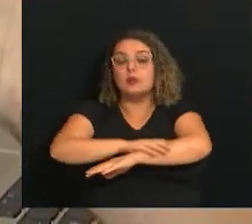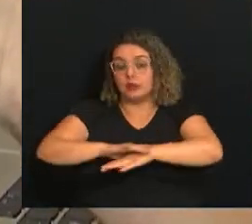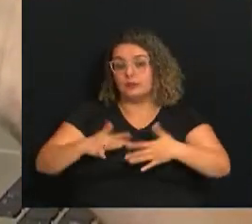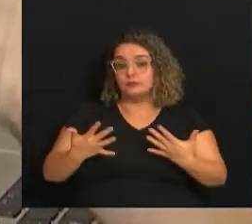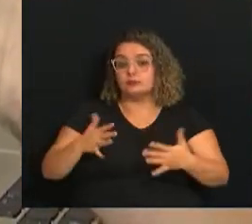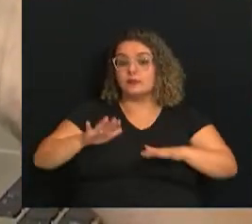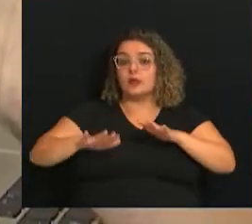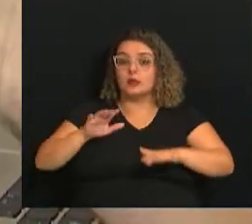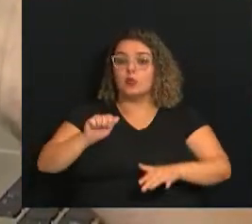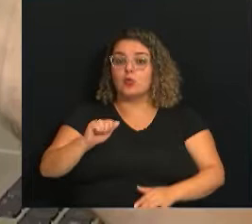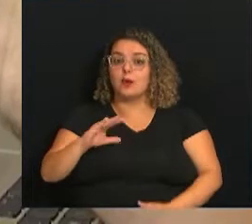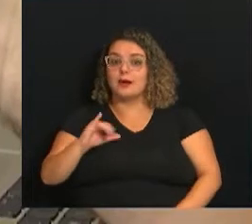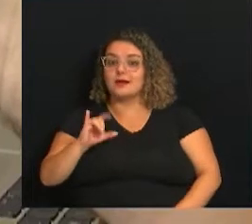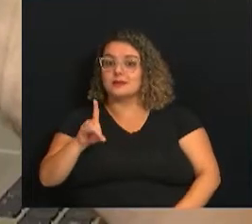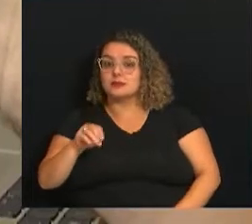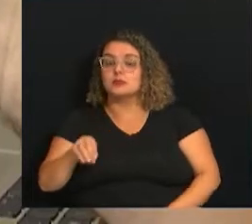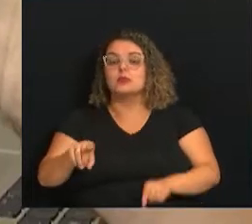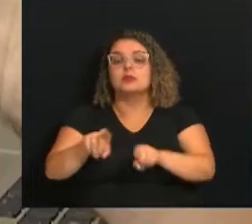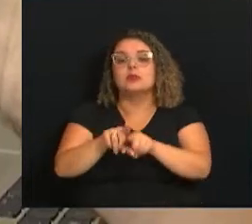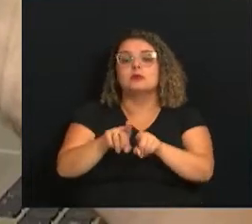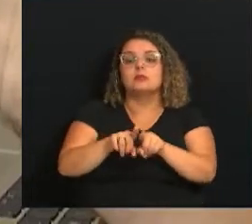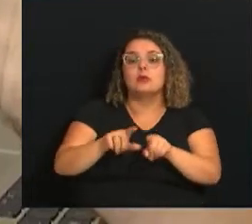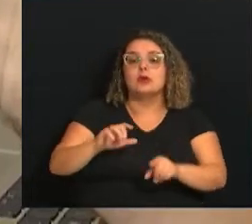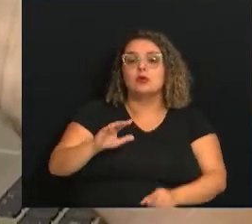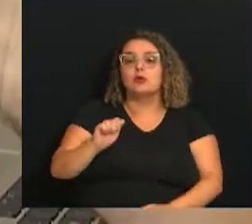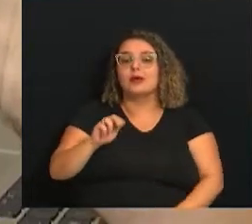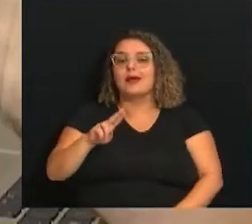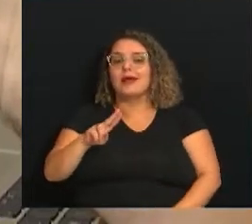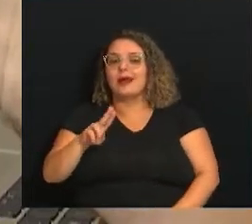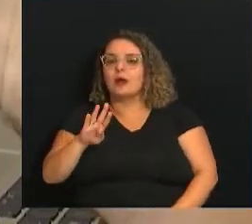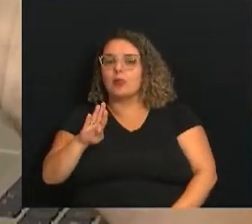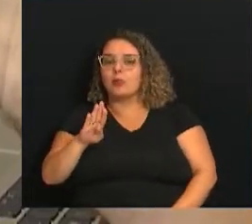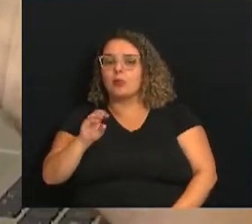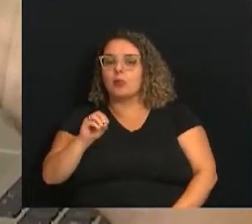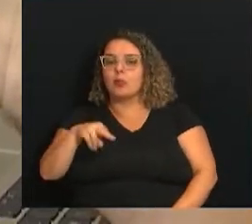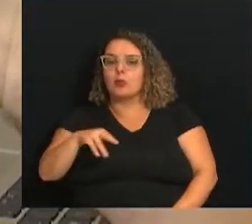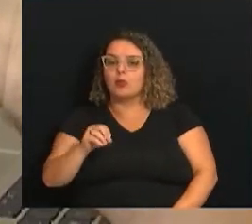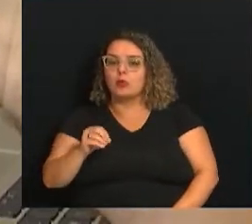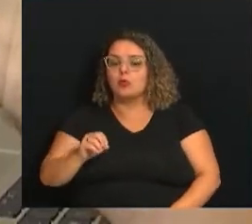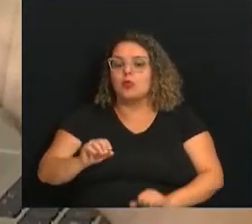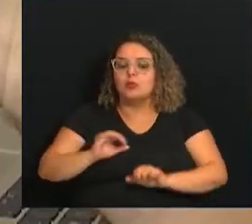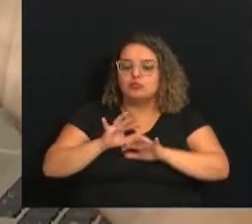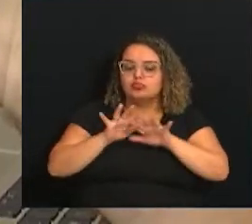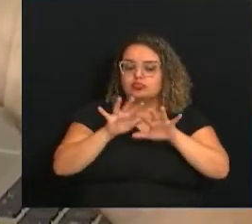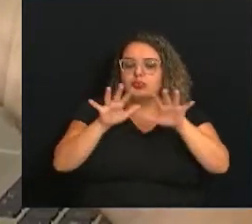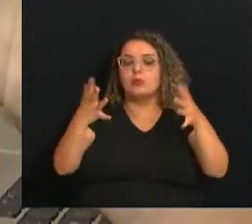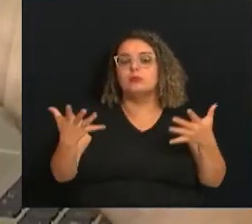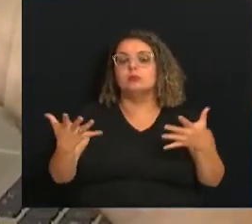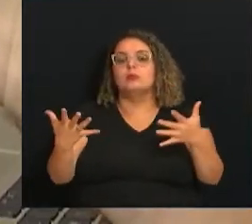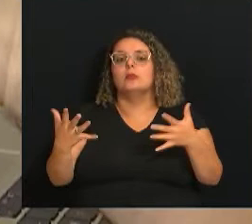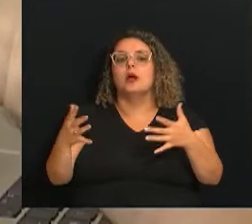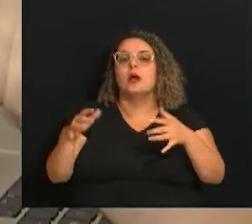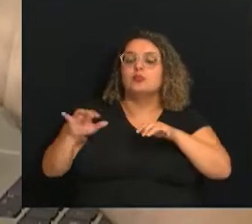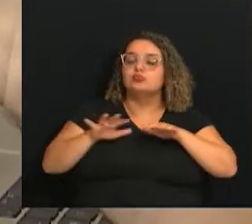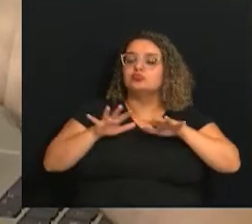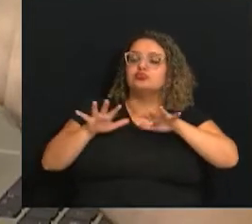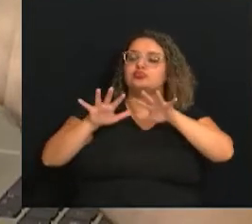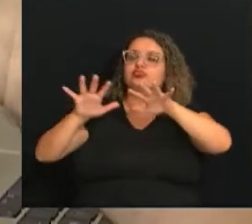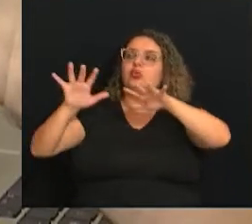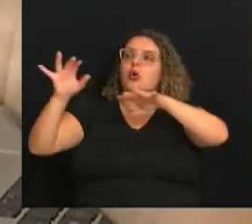ácido lático ou até o gás carbônico que a gente libera no processo de respiração, eles funcionam como atrativos